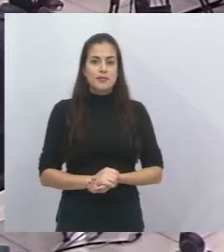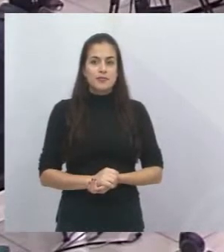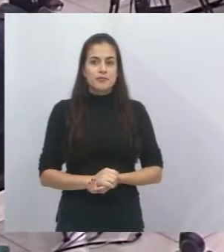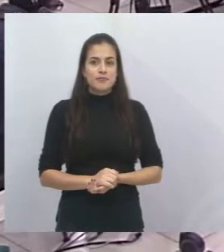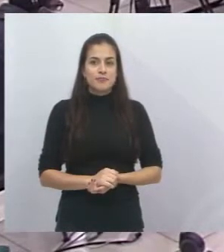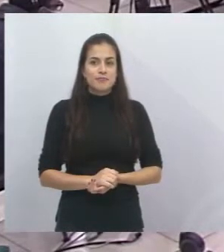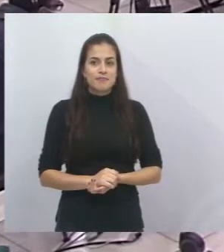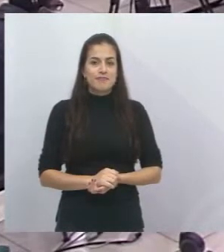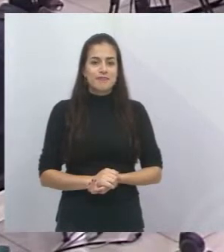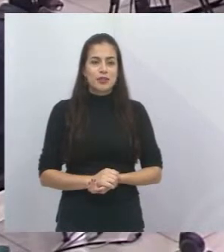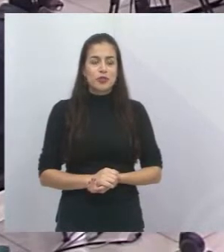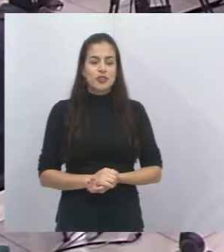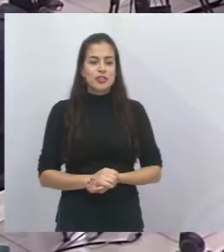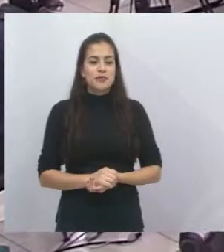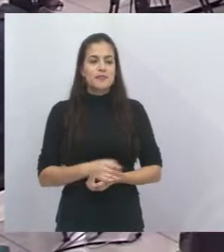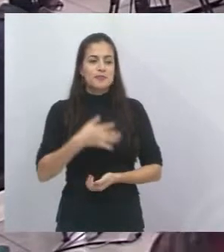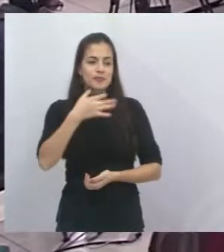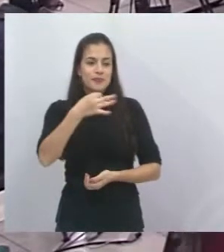Gostaria também de contribuir.